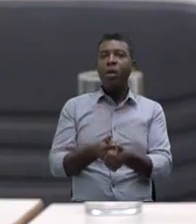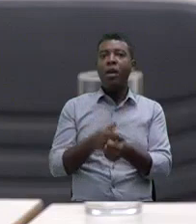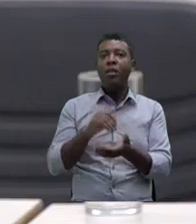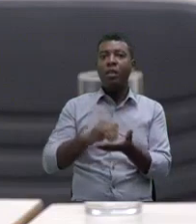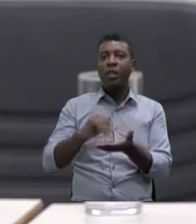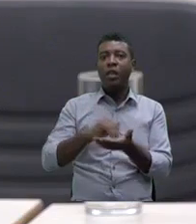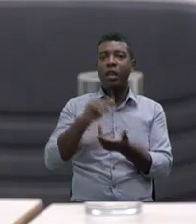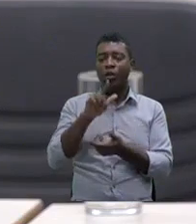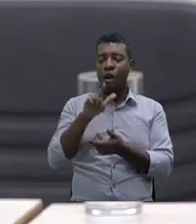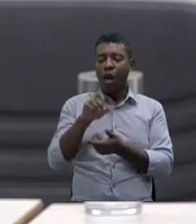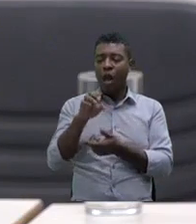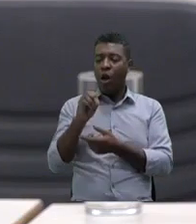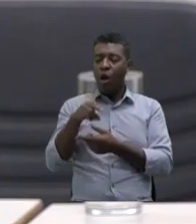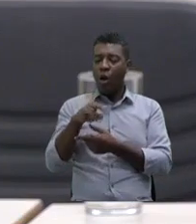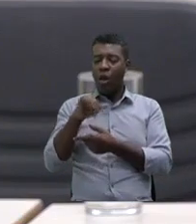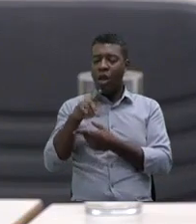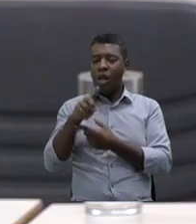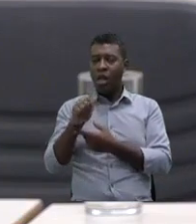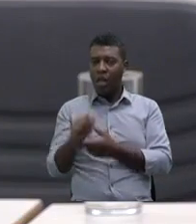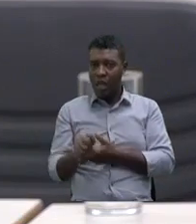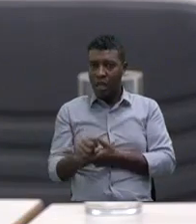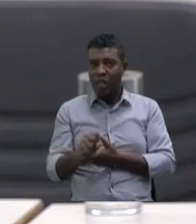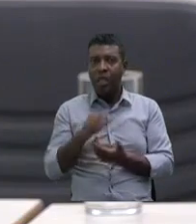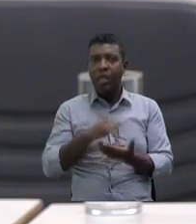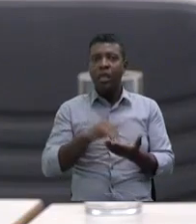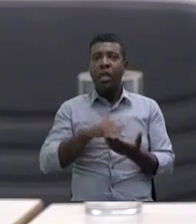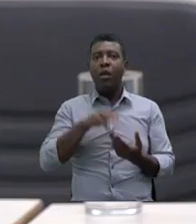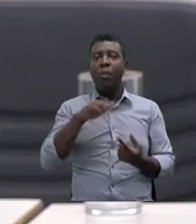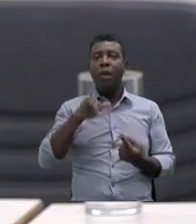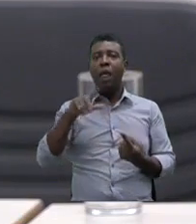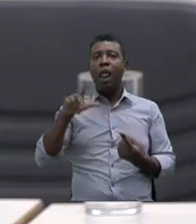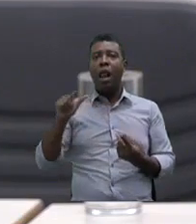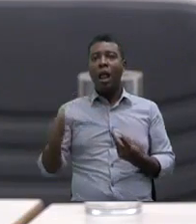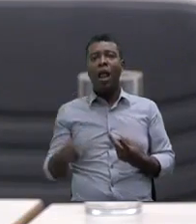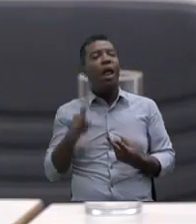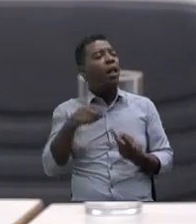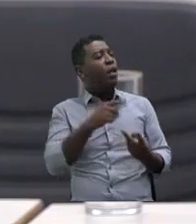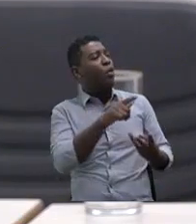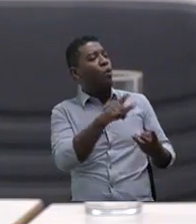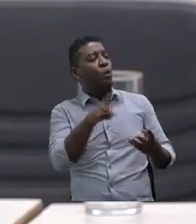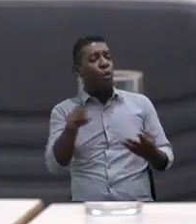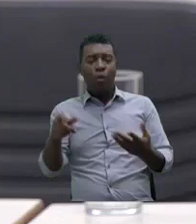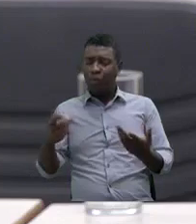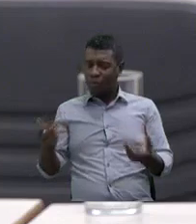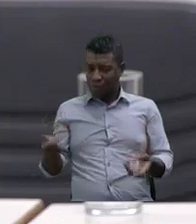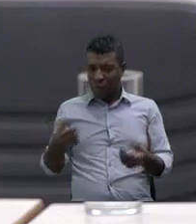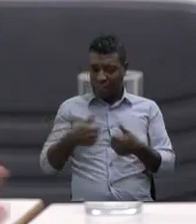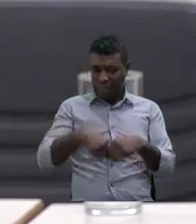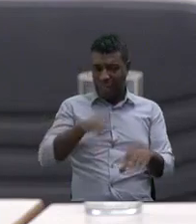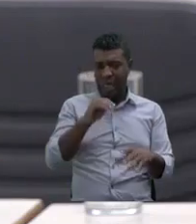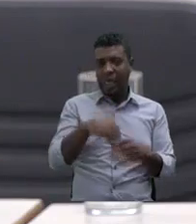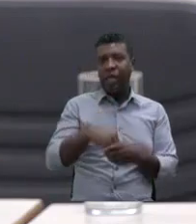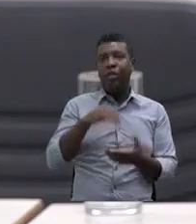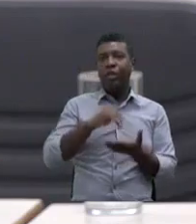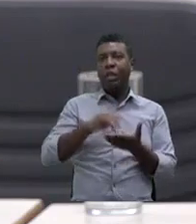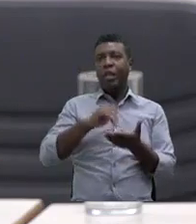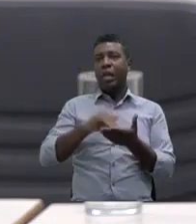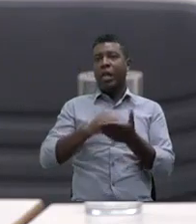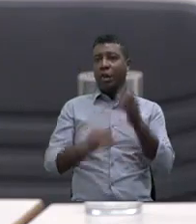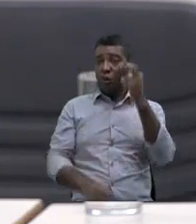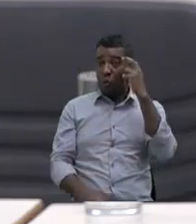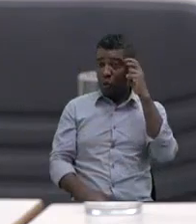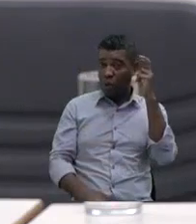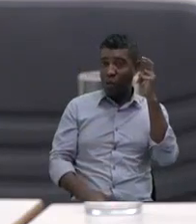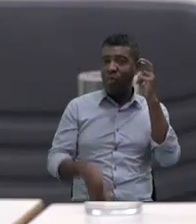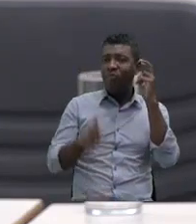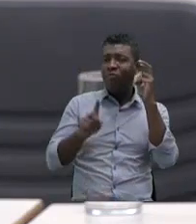Leônidas, secretária Milena, os demais que compõem a Secretaria de Cultura. É muito claro, é muito